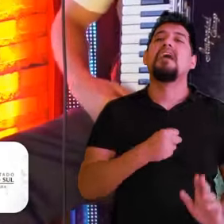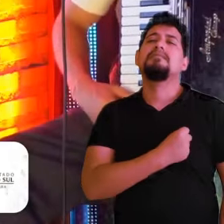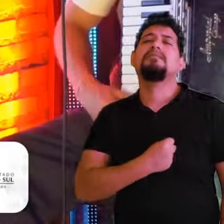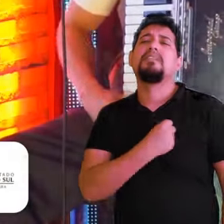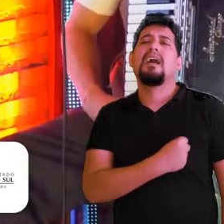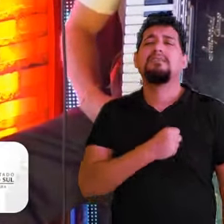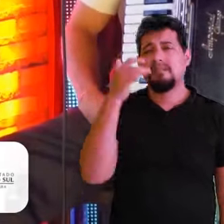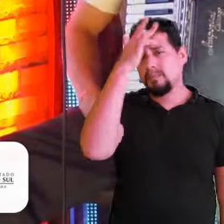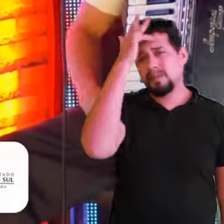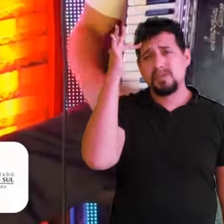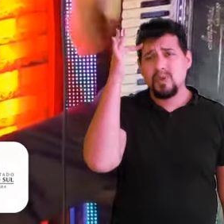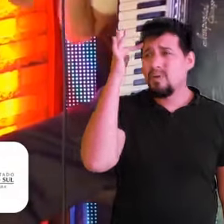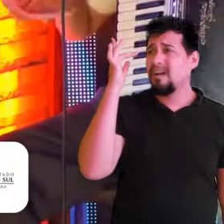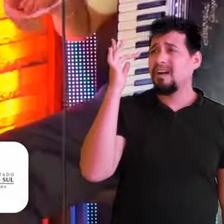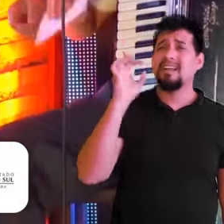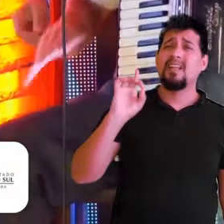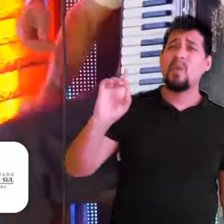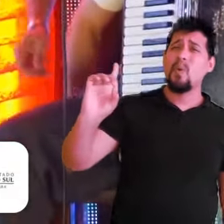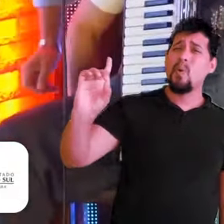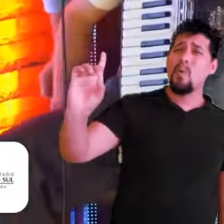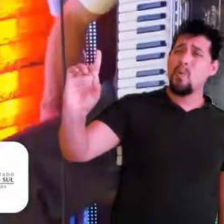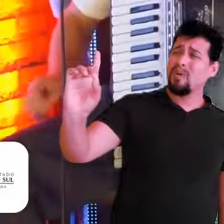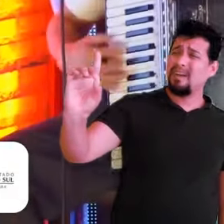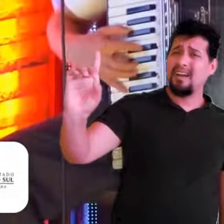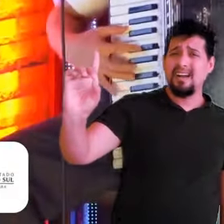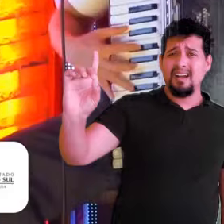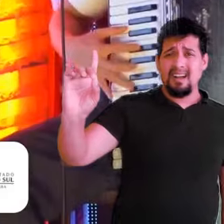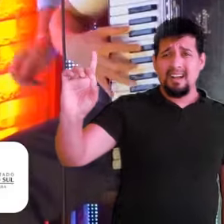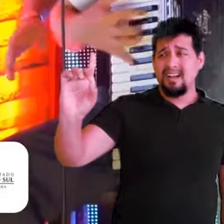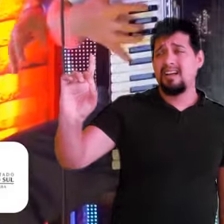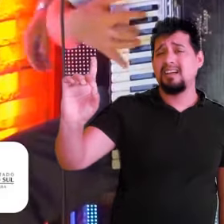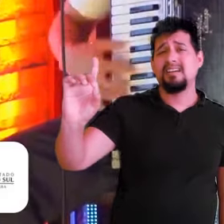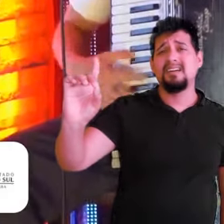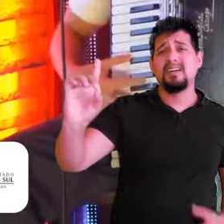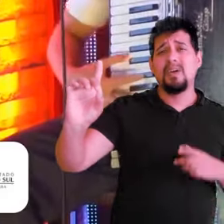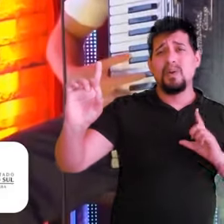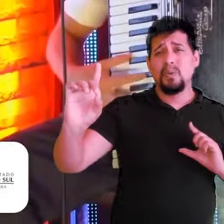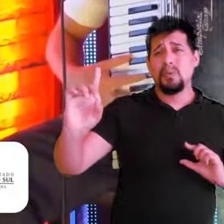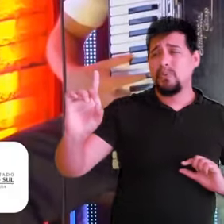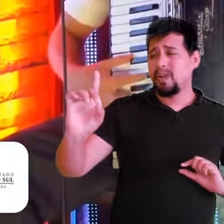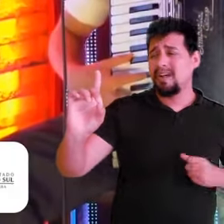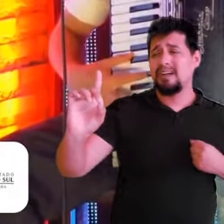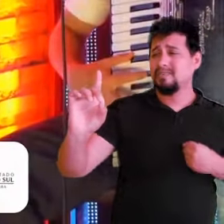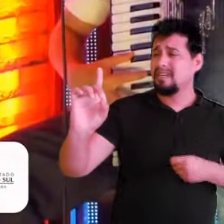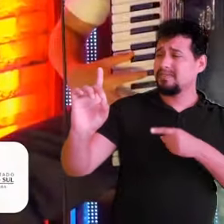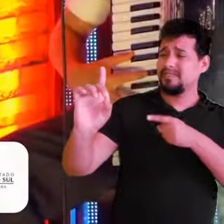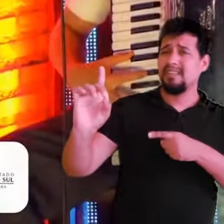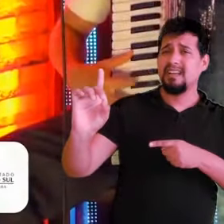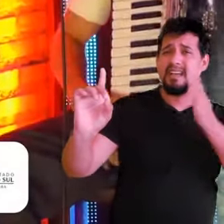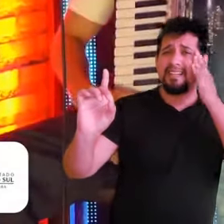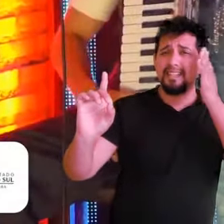que é ter saudade de alguém que longe está. O que alivia essa ausência de